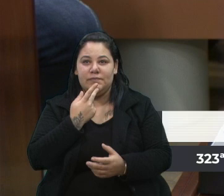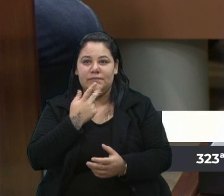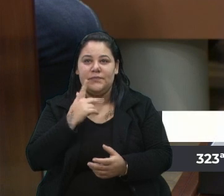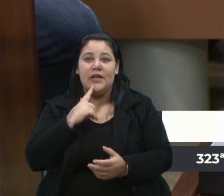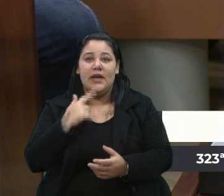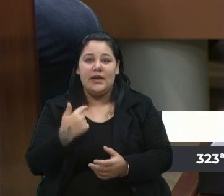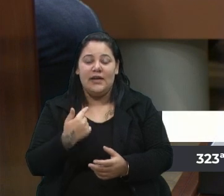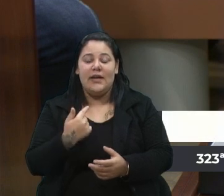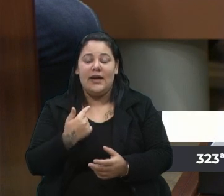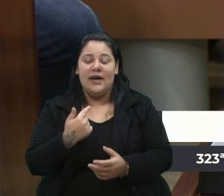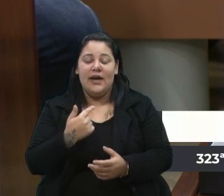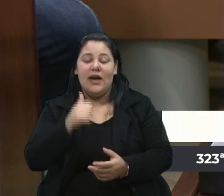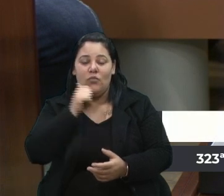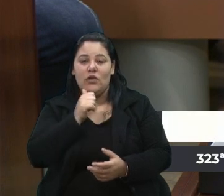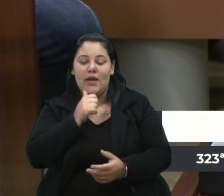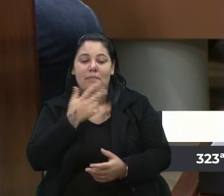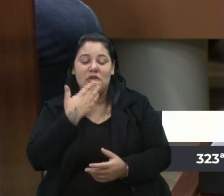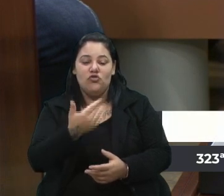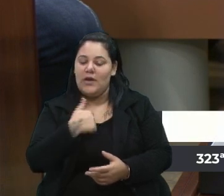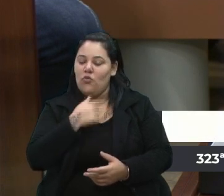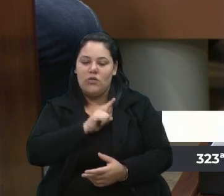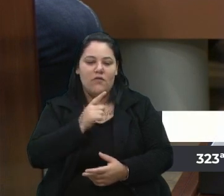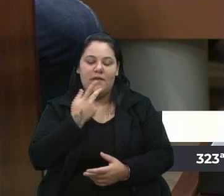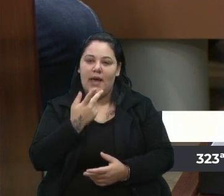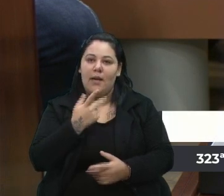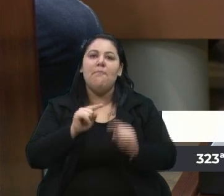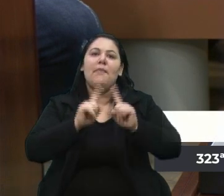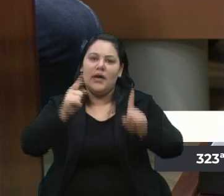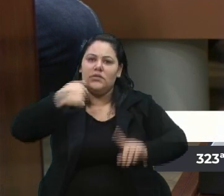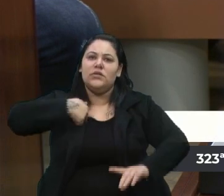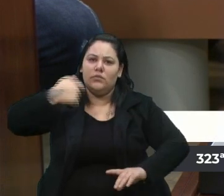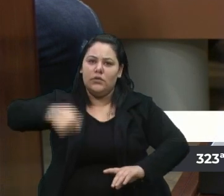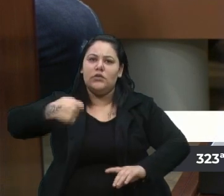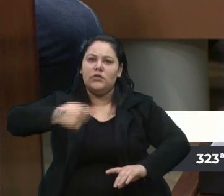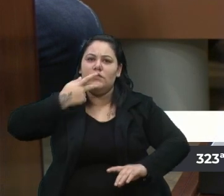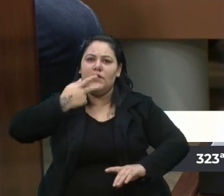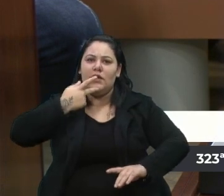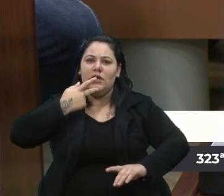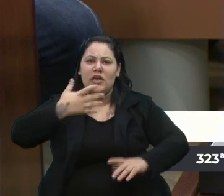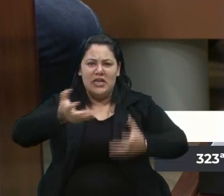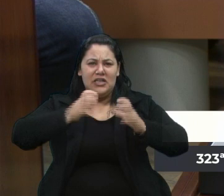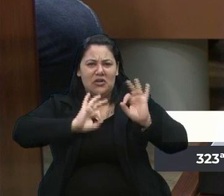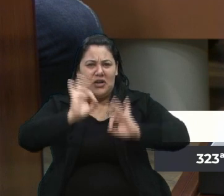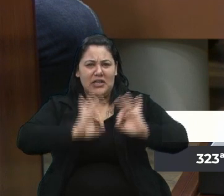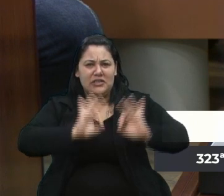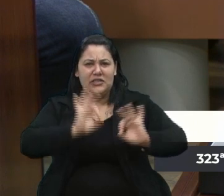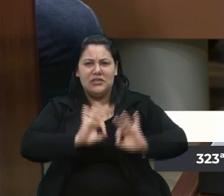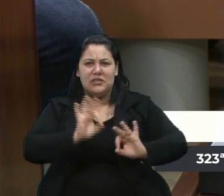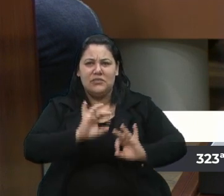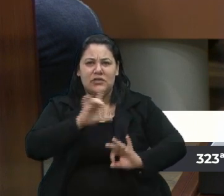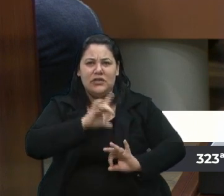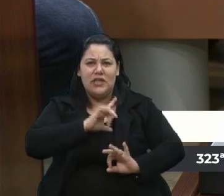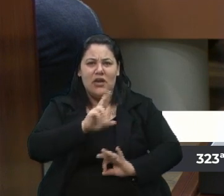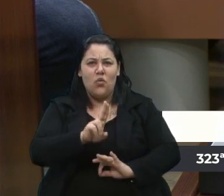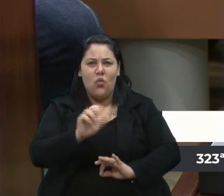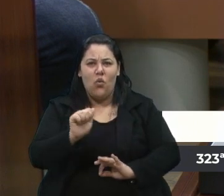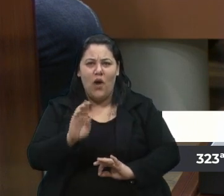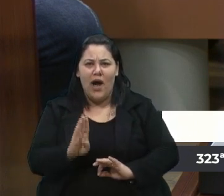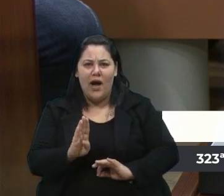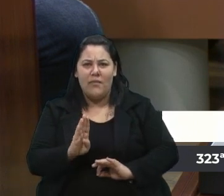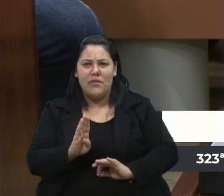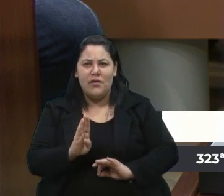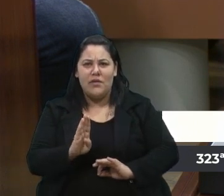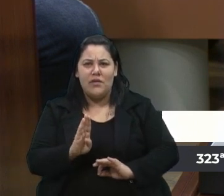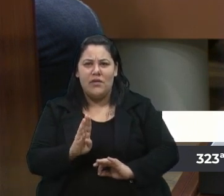falasse mas nós temos que falar que organização tem a OAB que moral tenha o hábito de representar os